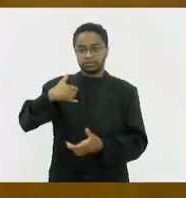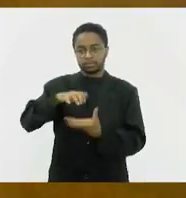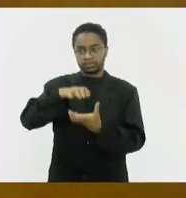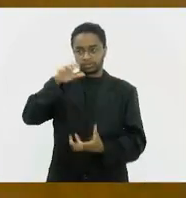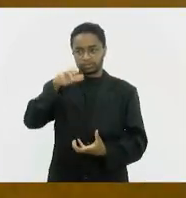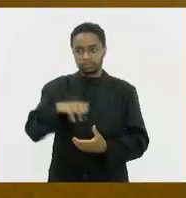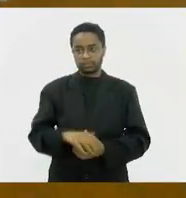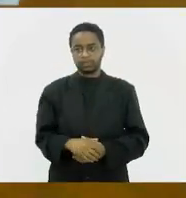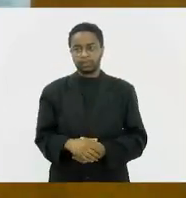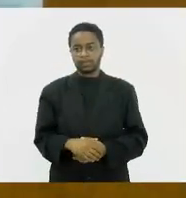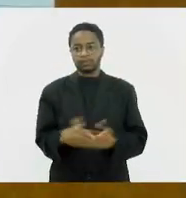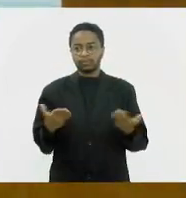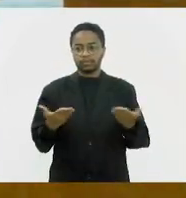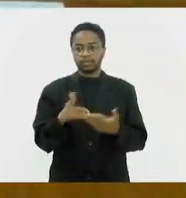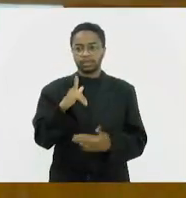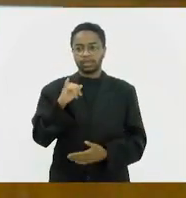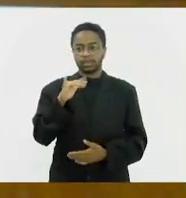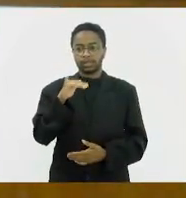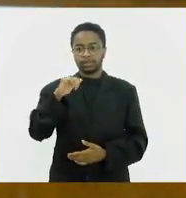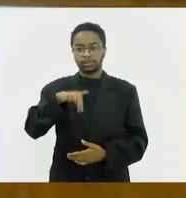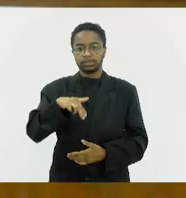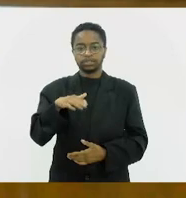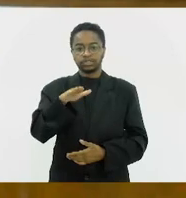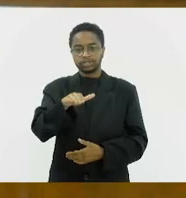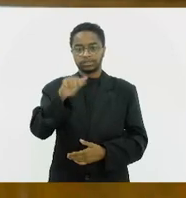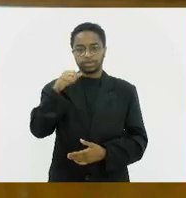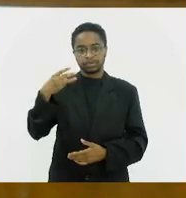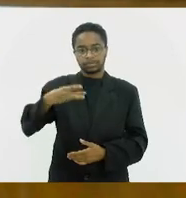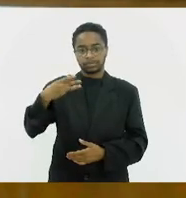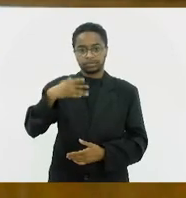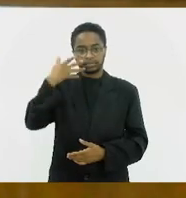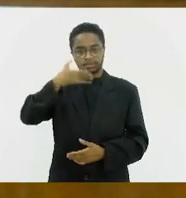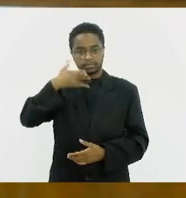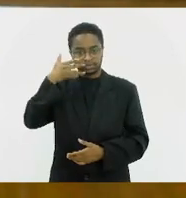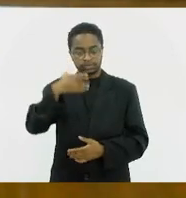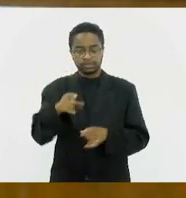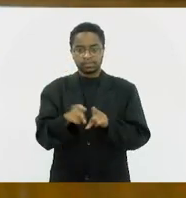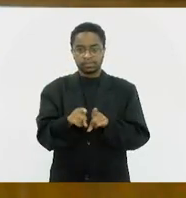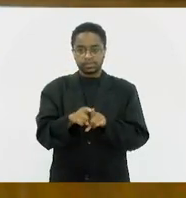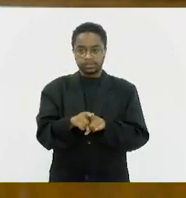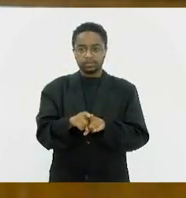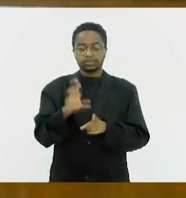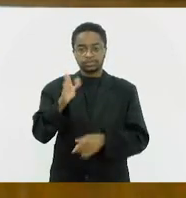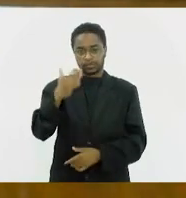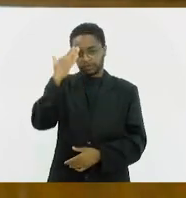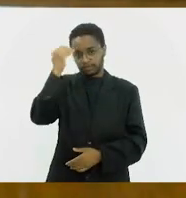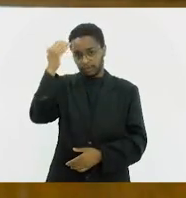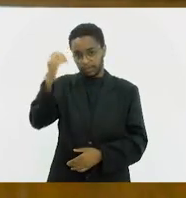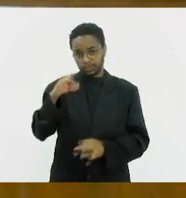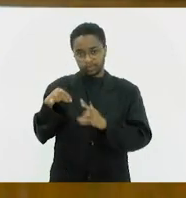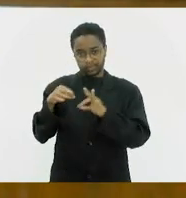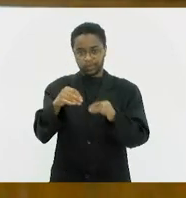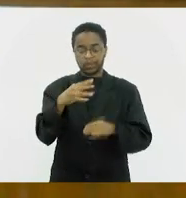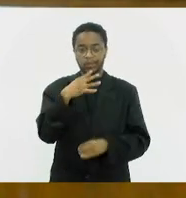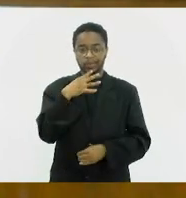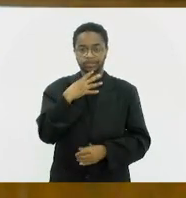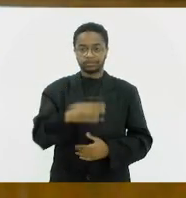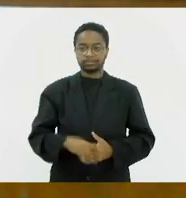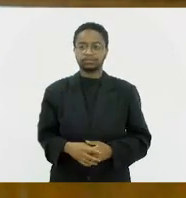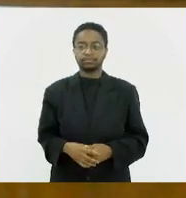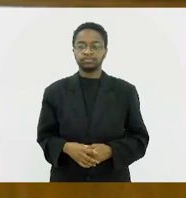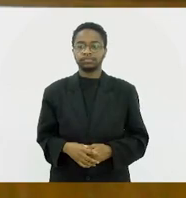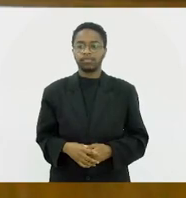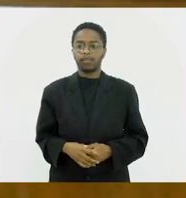vai chamar a terceira palestrante também, muito conhecida de todos aqui.